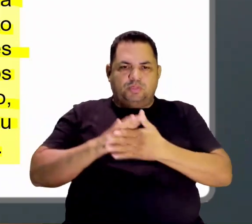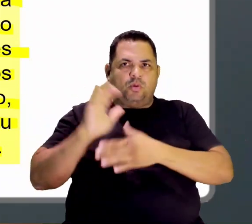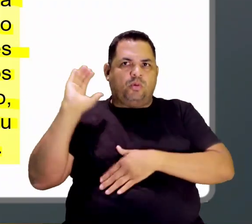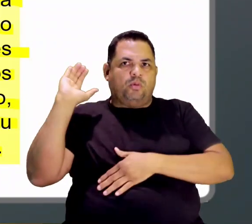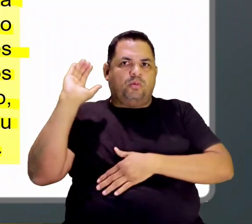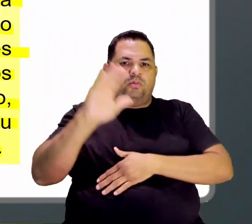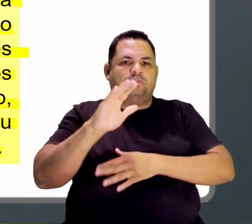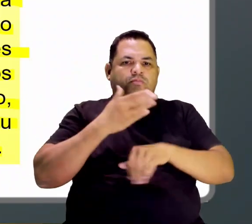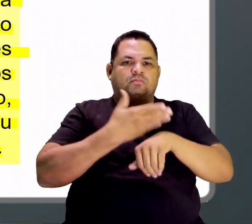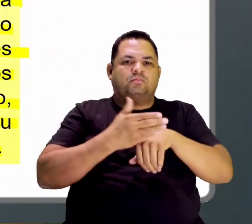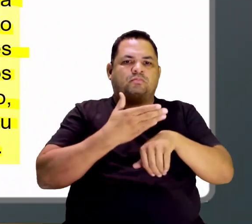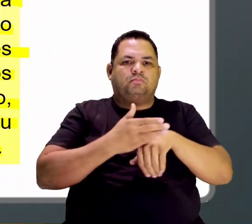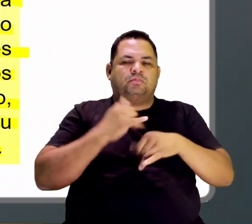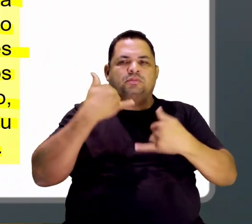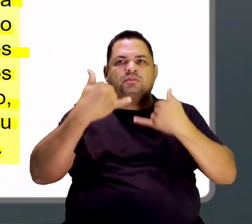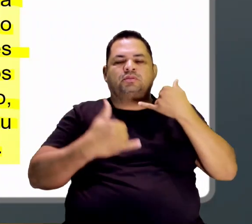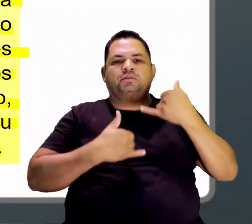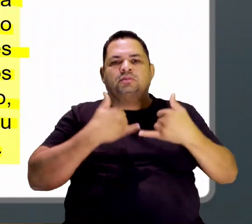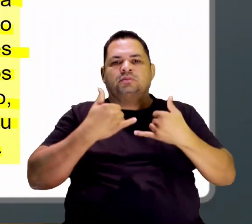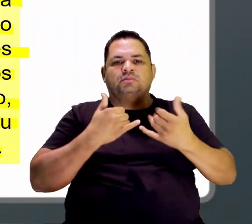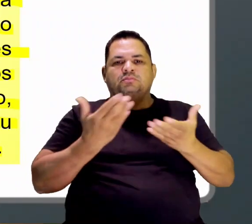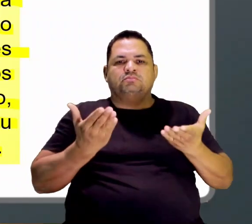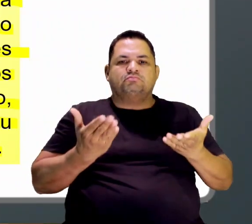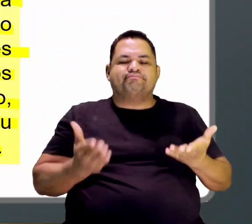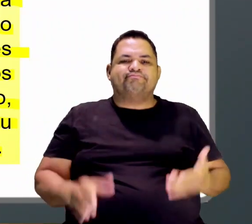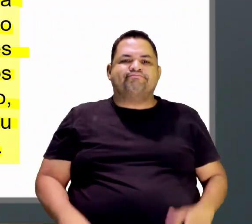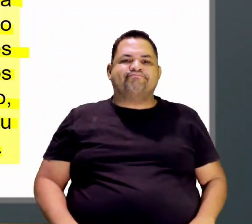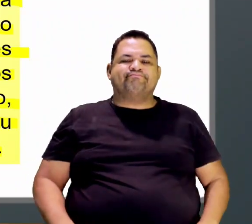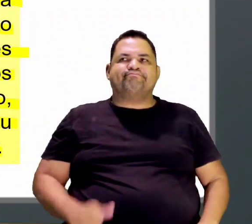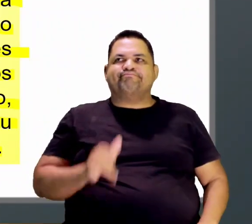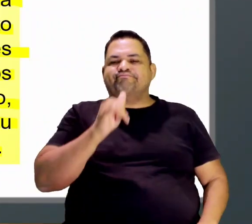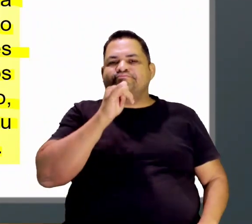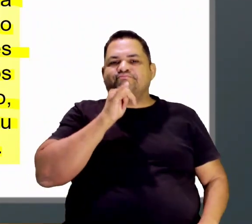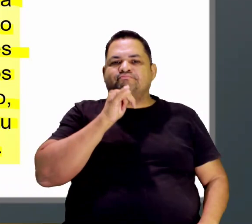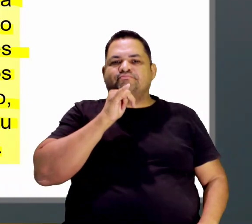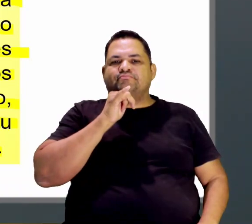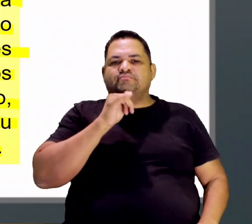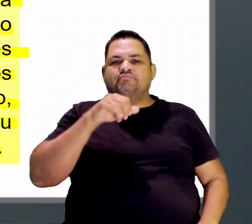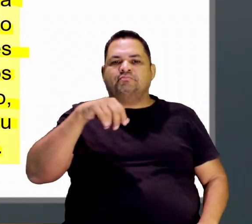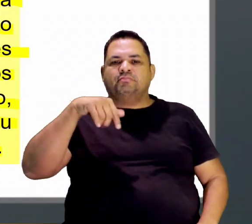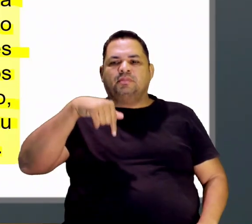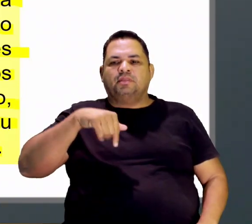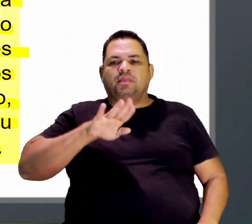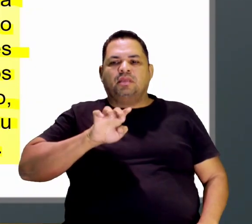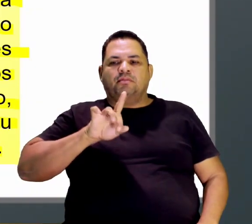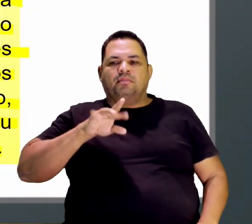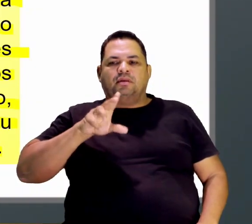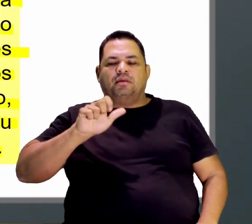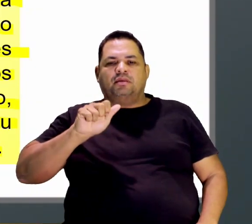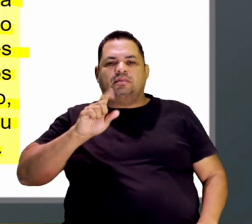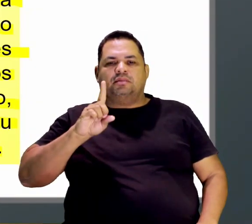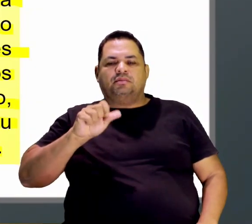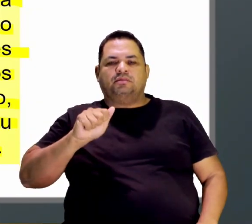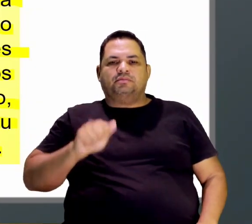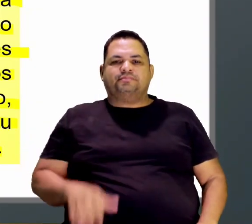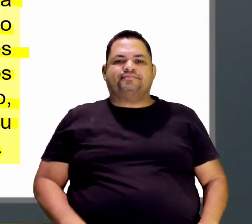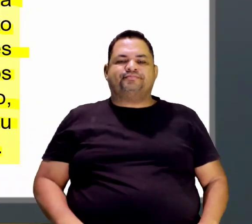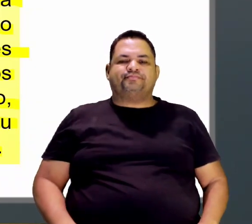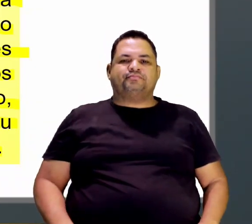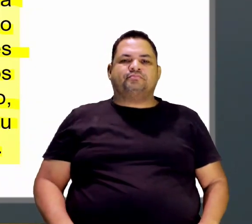bem. Então, vamos imaginar aí que nós estamos num jogo de basquete, ou num vôlei, ou